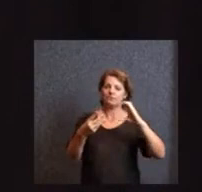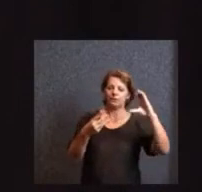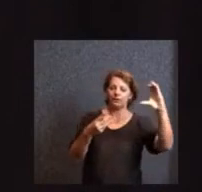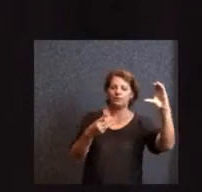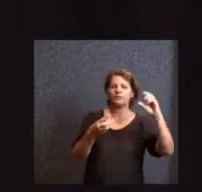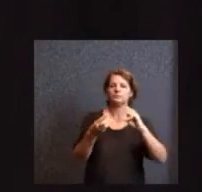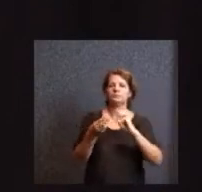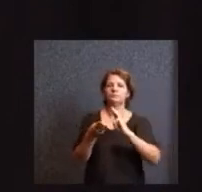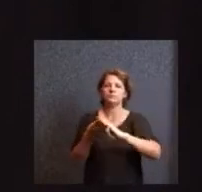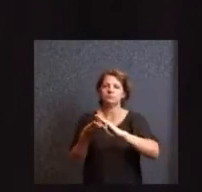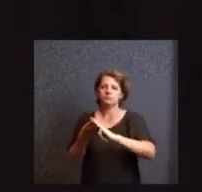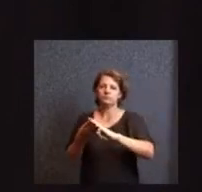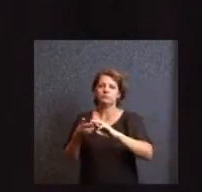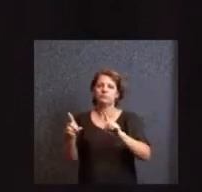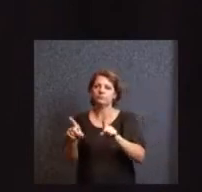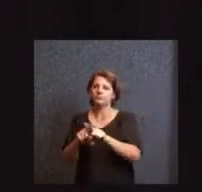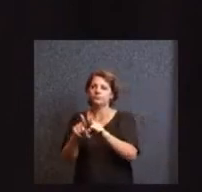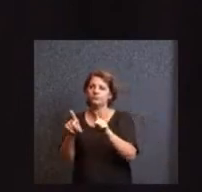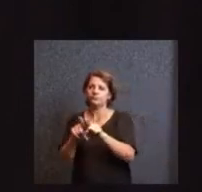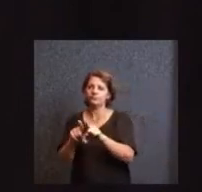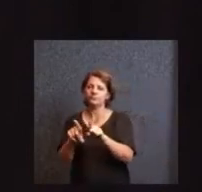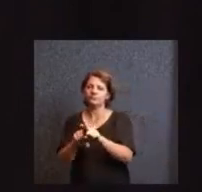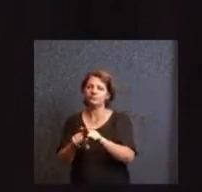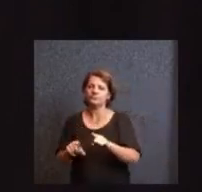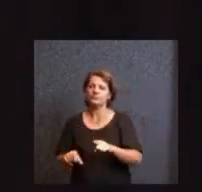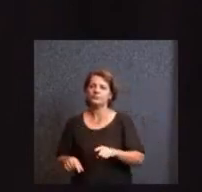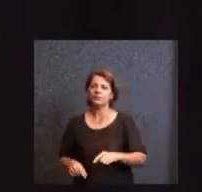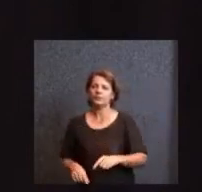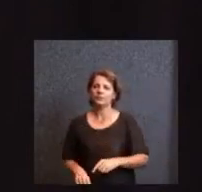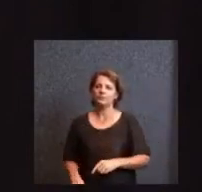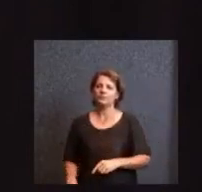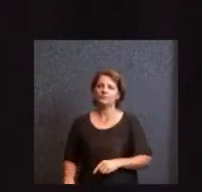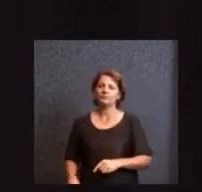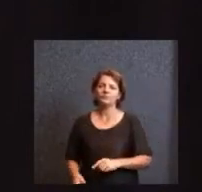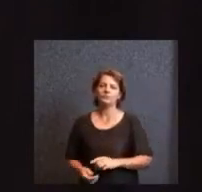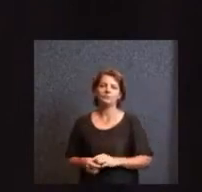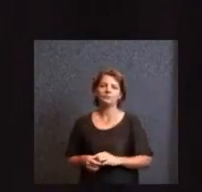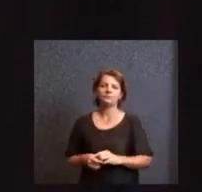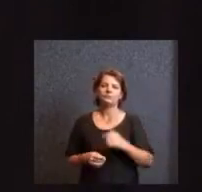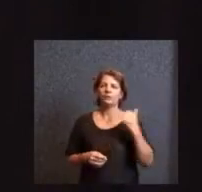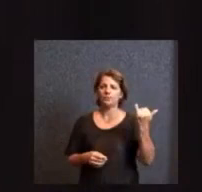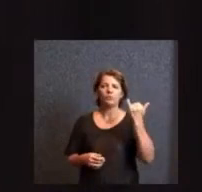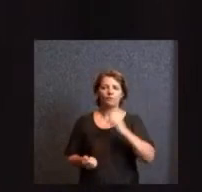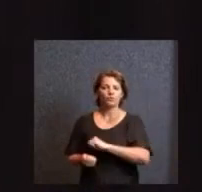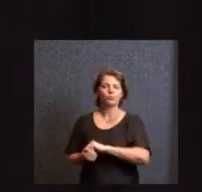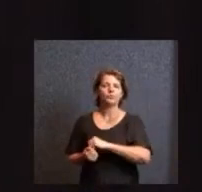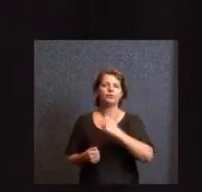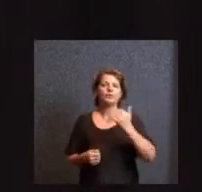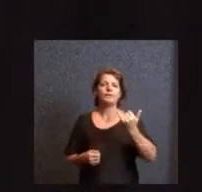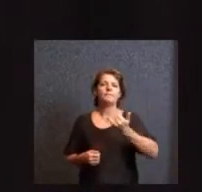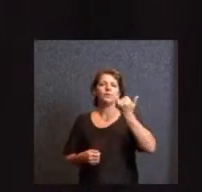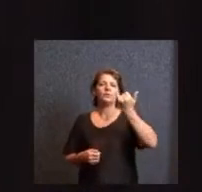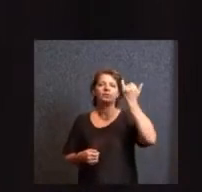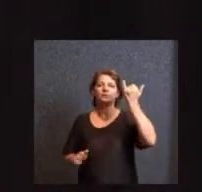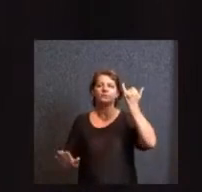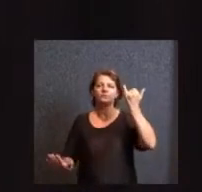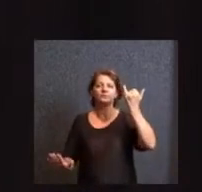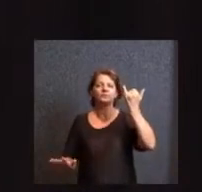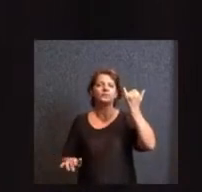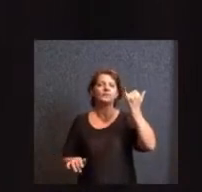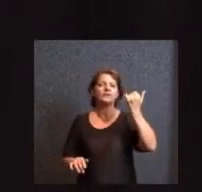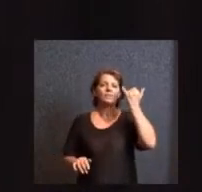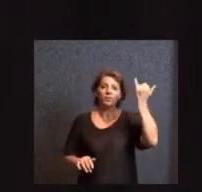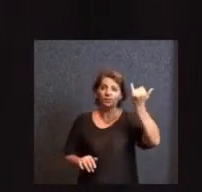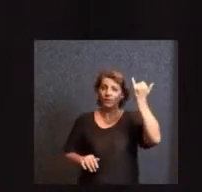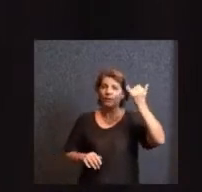matemática, também o de, da prática esportiva, que é fundamental, é super importante, e